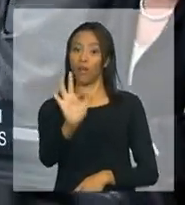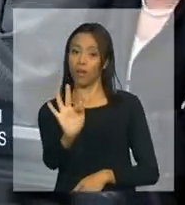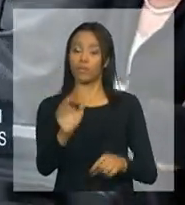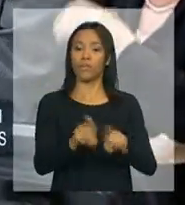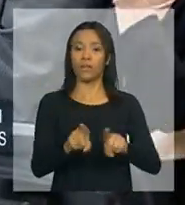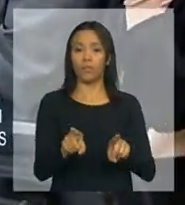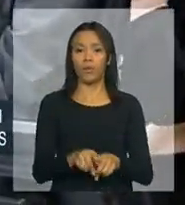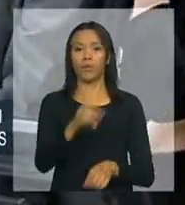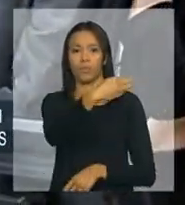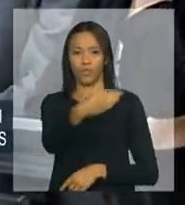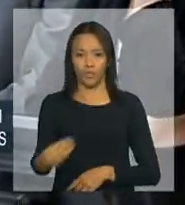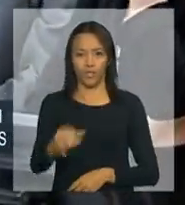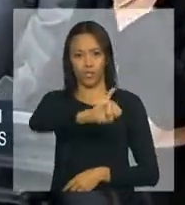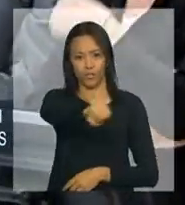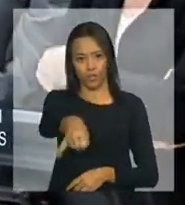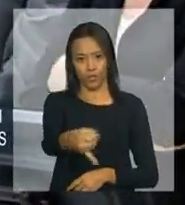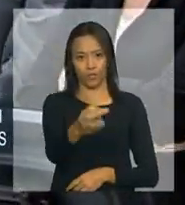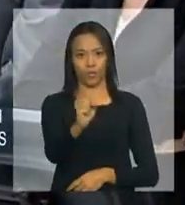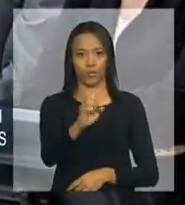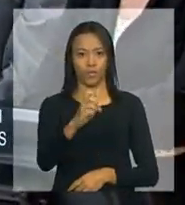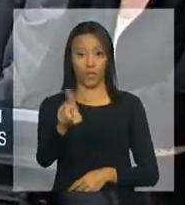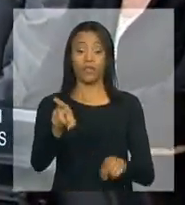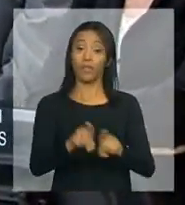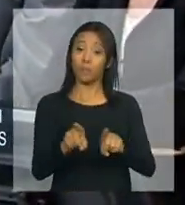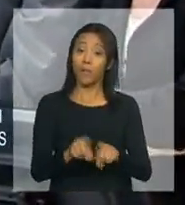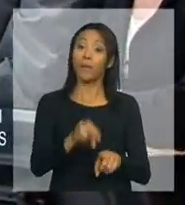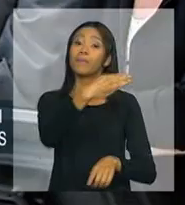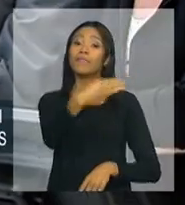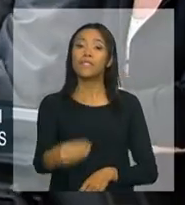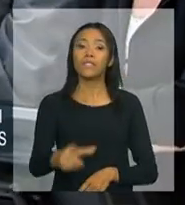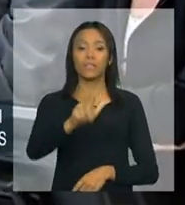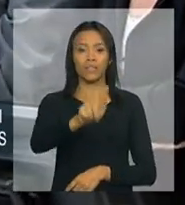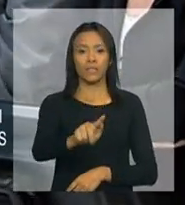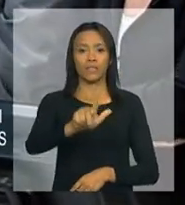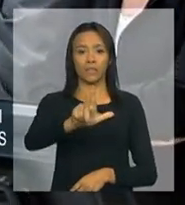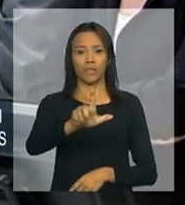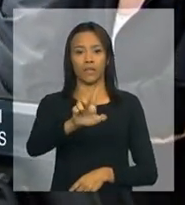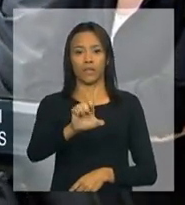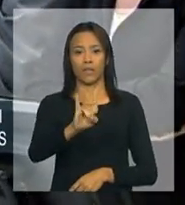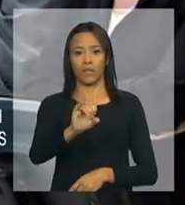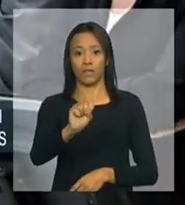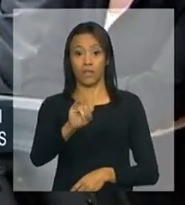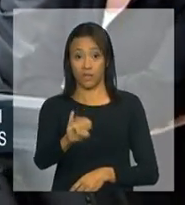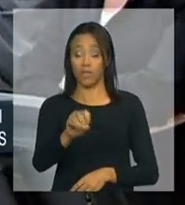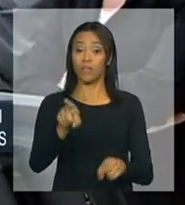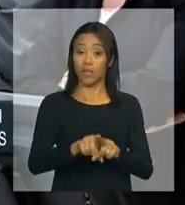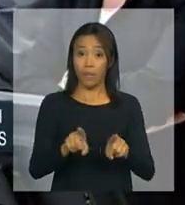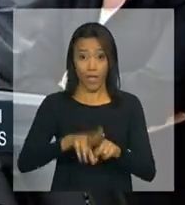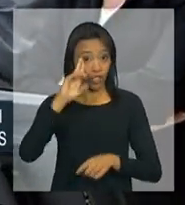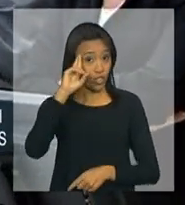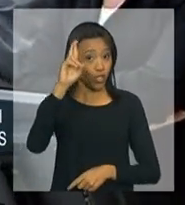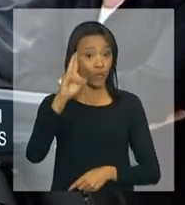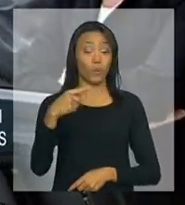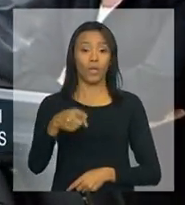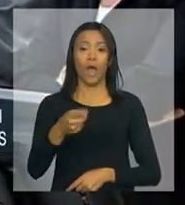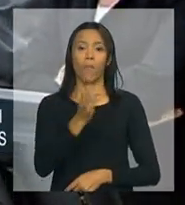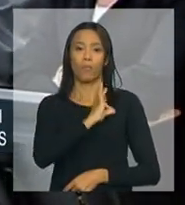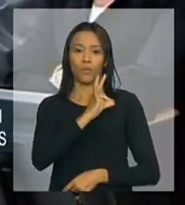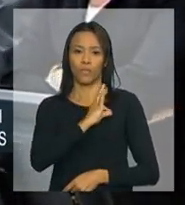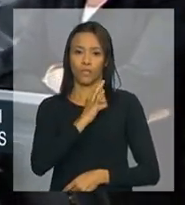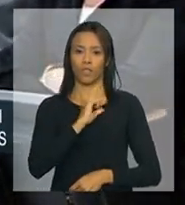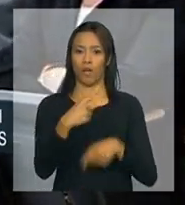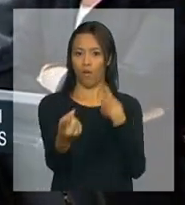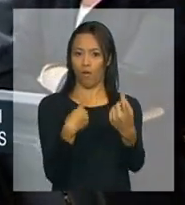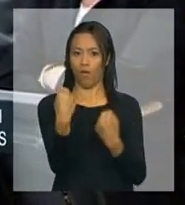Zé Eduardo, a ministra Gleice, a diretora da Polícia Rodoviária Federal, vários